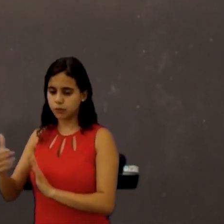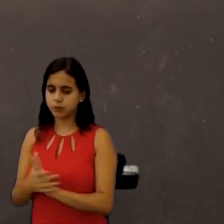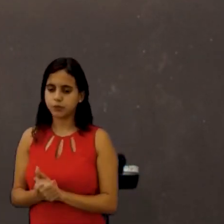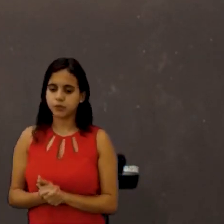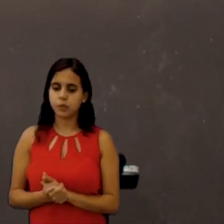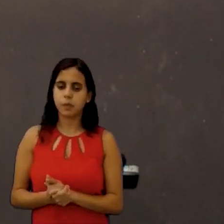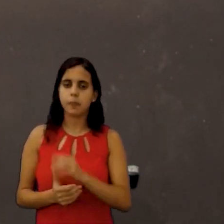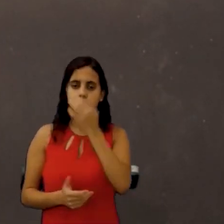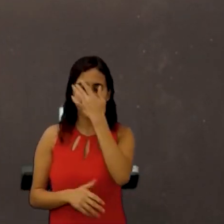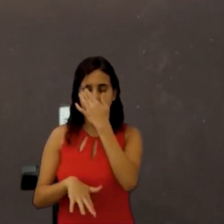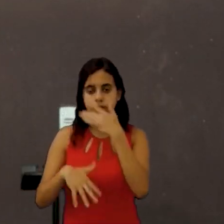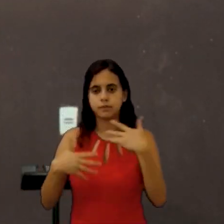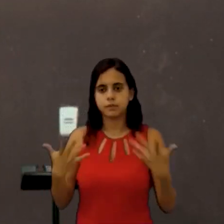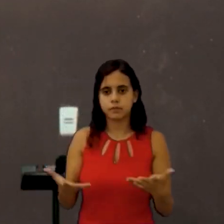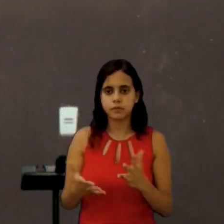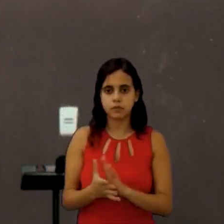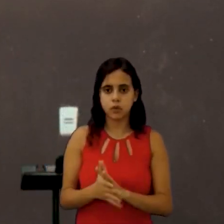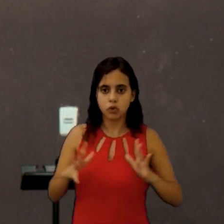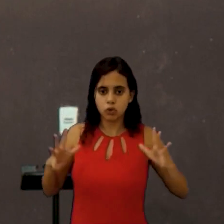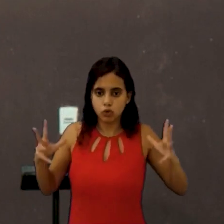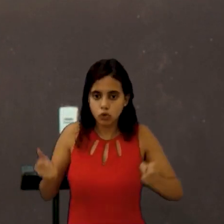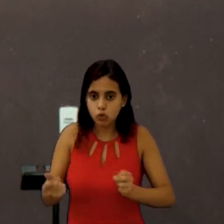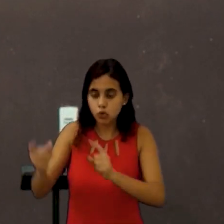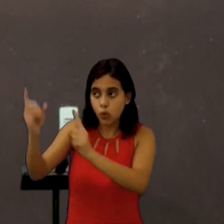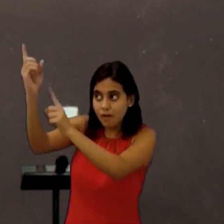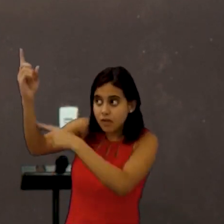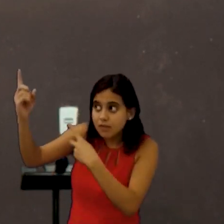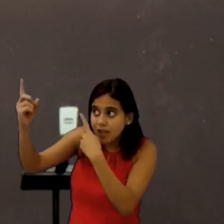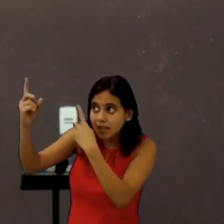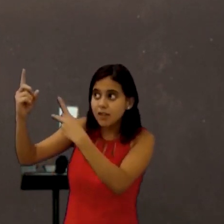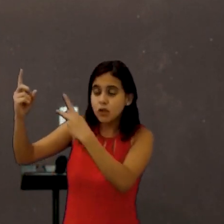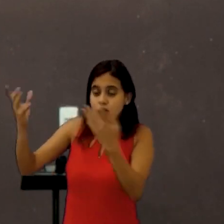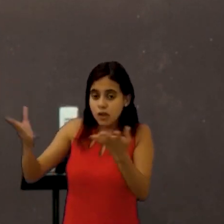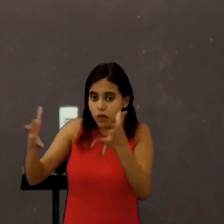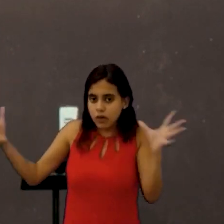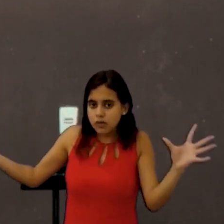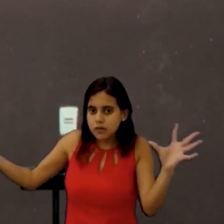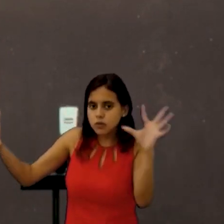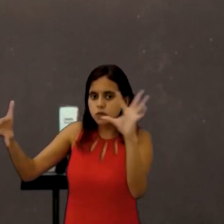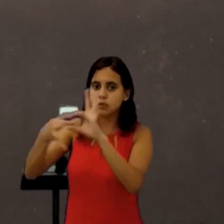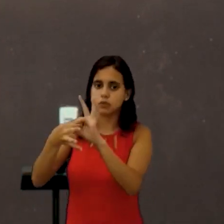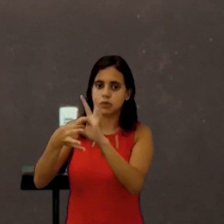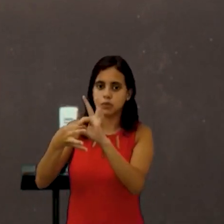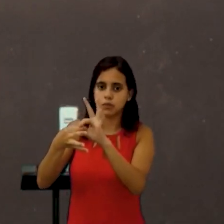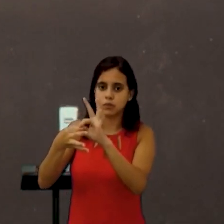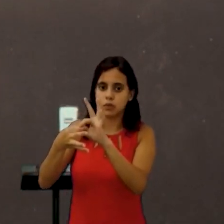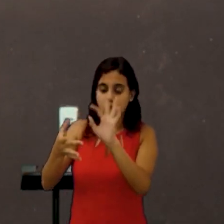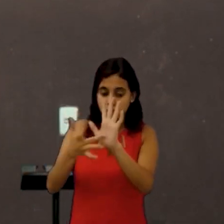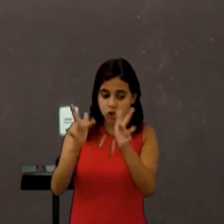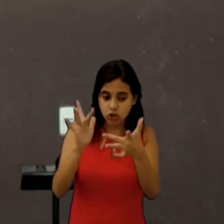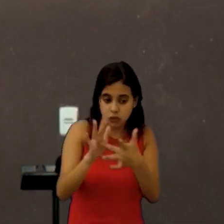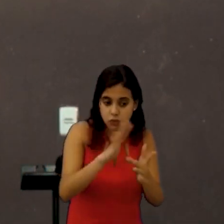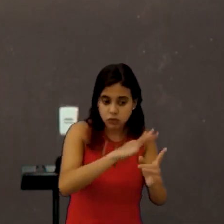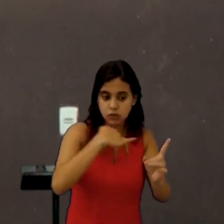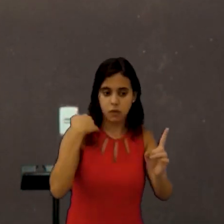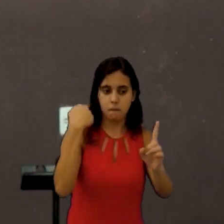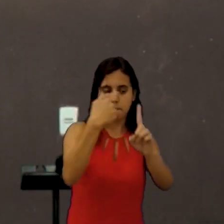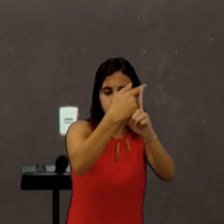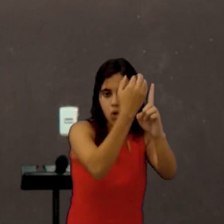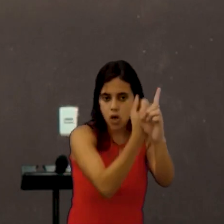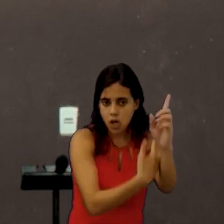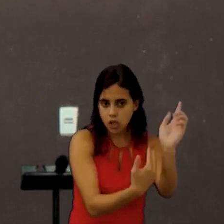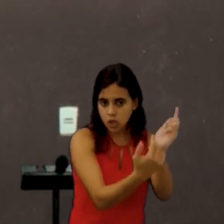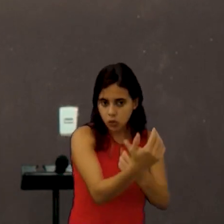tudo isso provém de Deus, que nos reconciliou consigo mesmo, por meio de Cristo, e nos deu o ministério